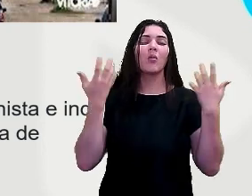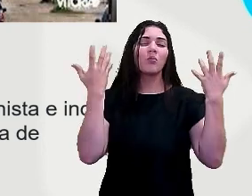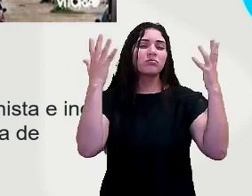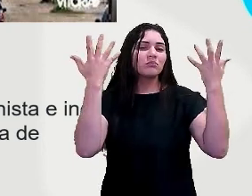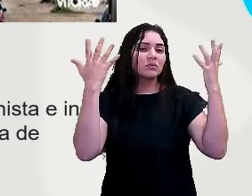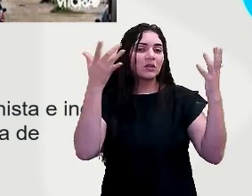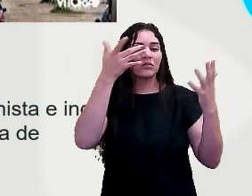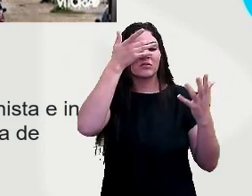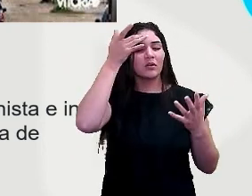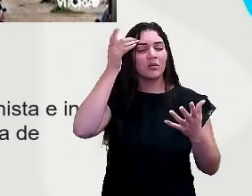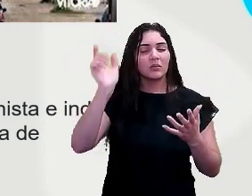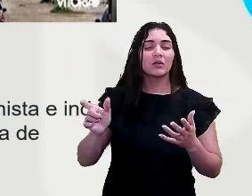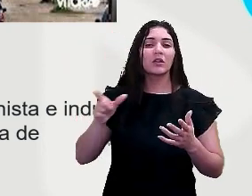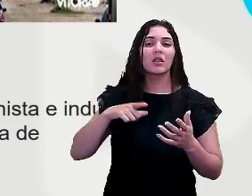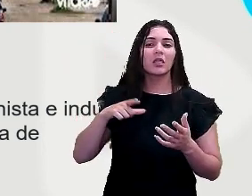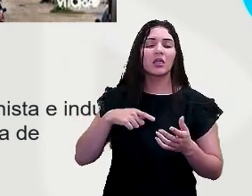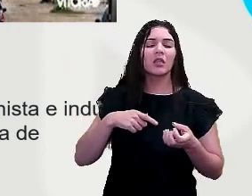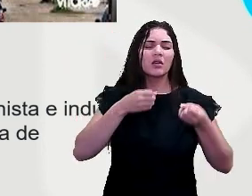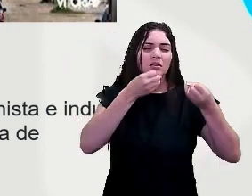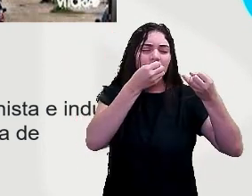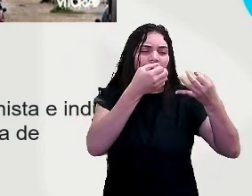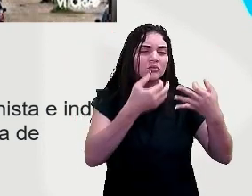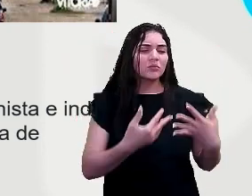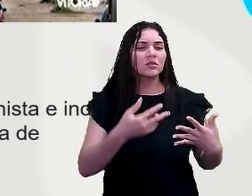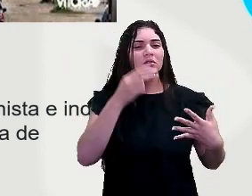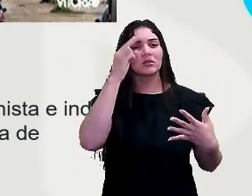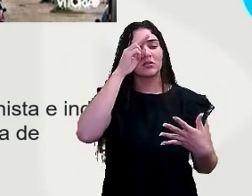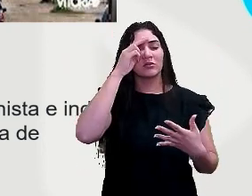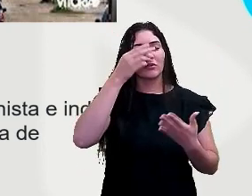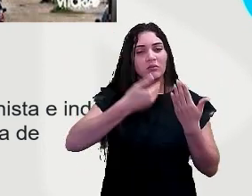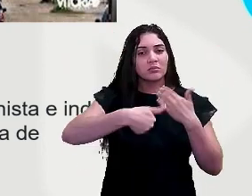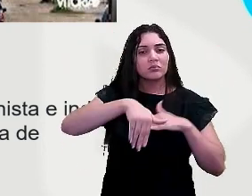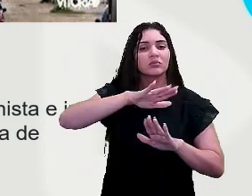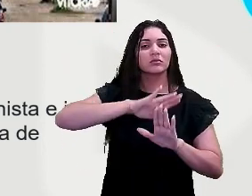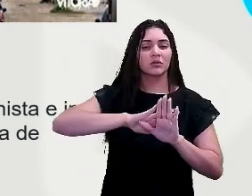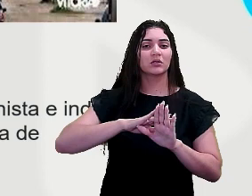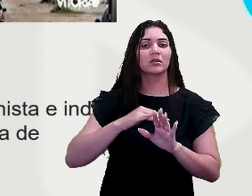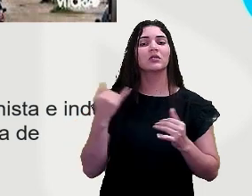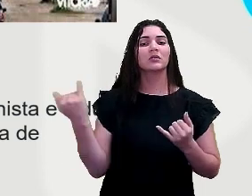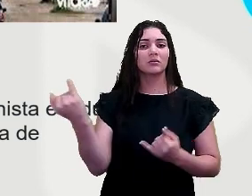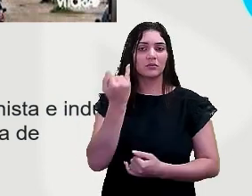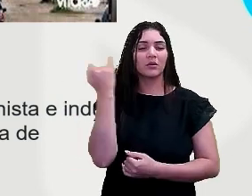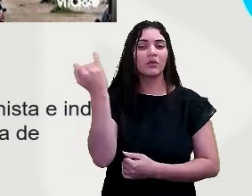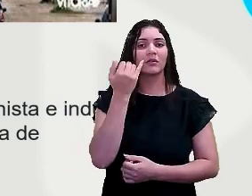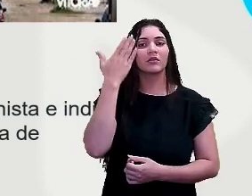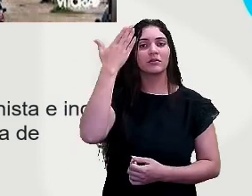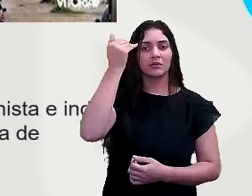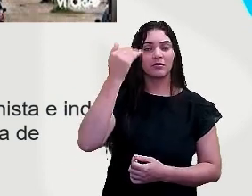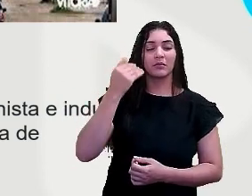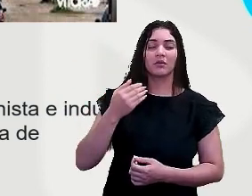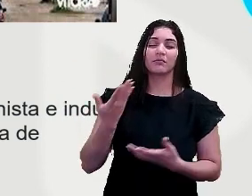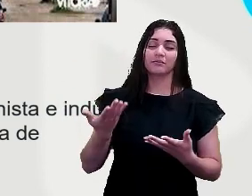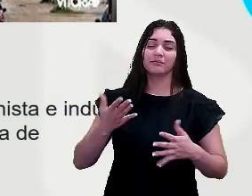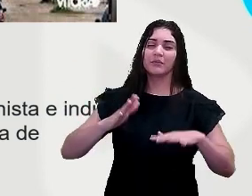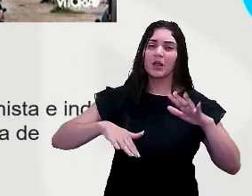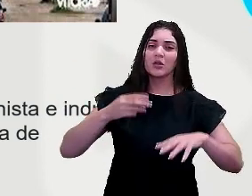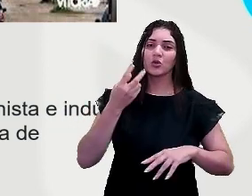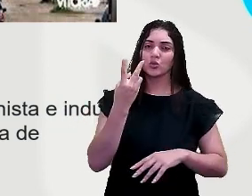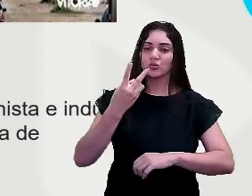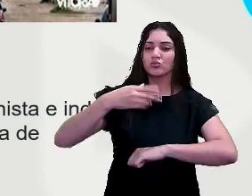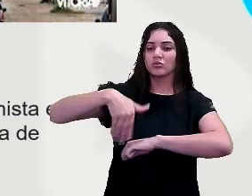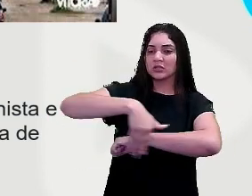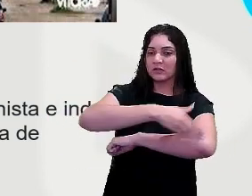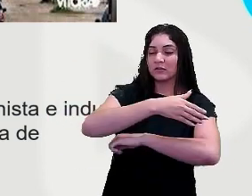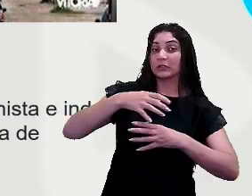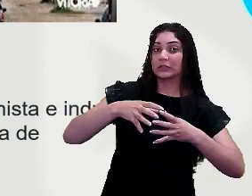um contexto histórico por trás, que é importante a gente saber. Então agora, pelo menos dessas duas avenidas, grandes avenidas da